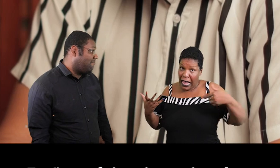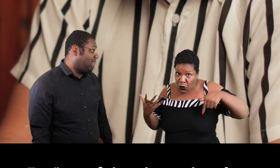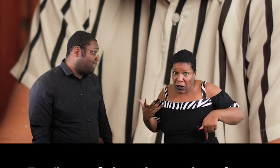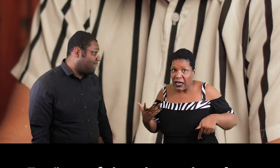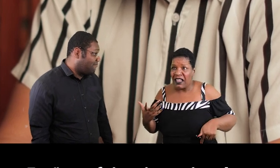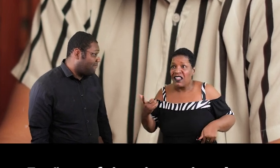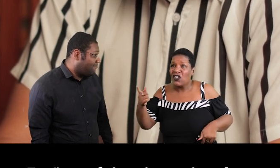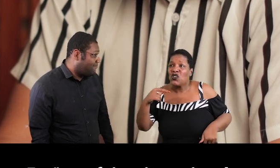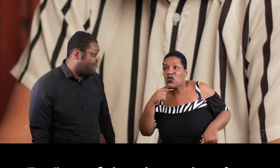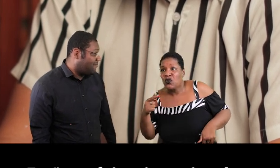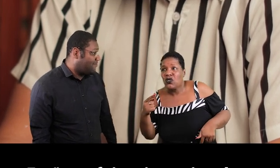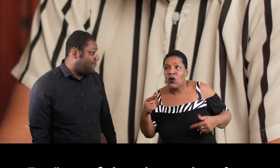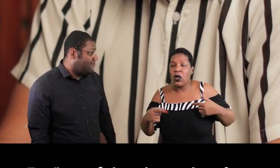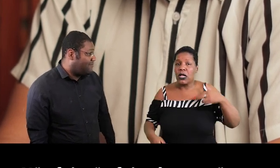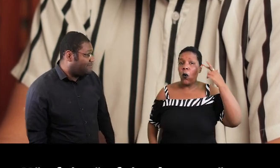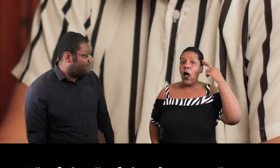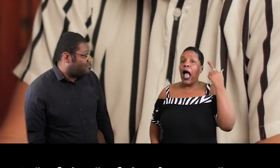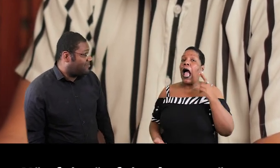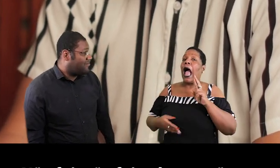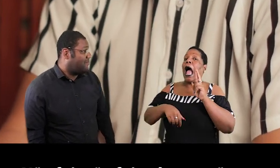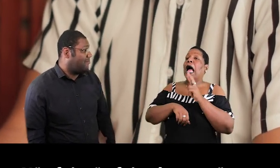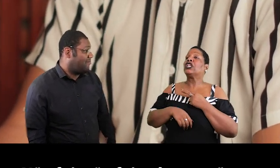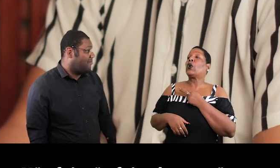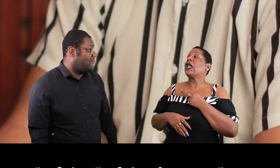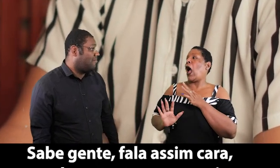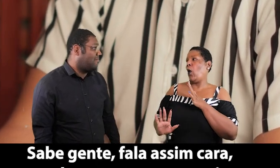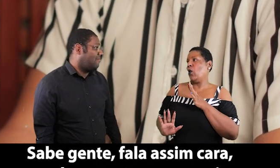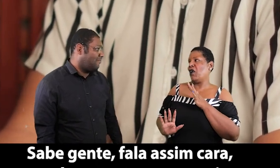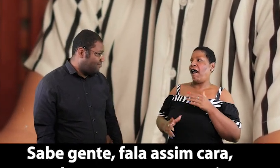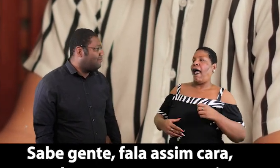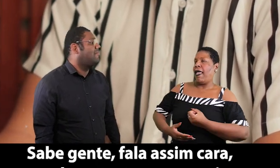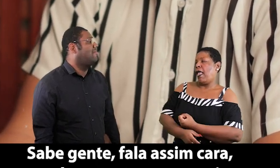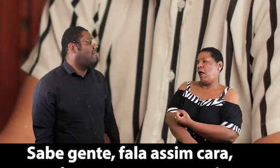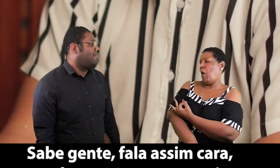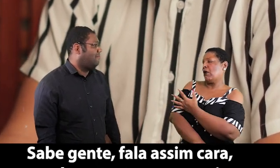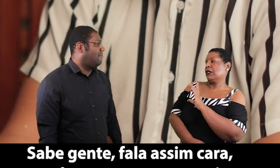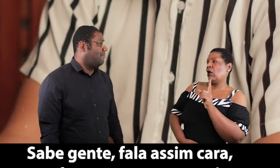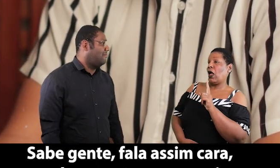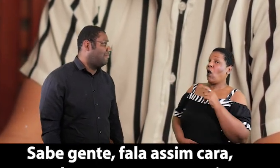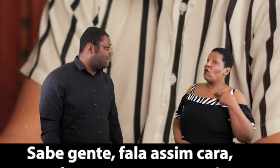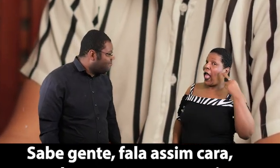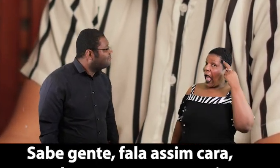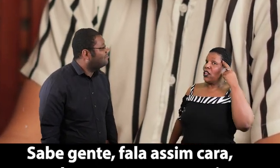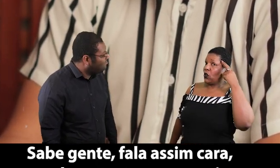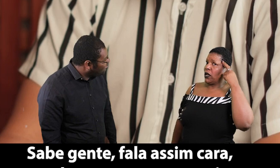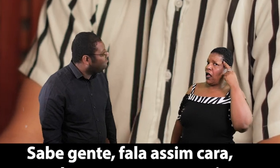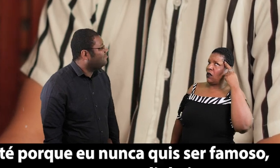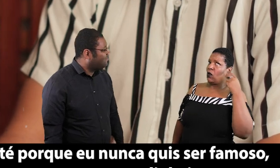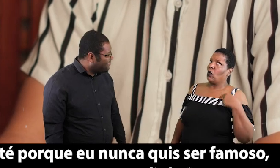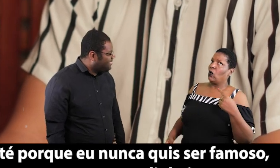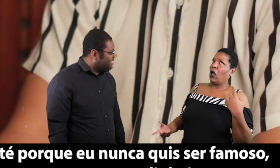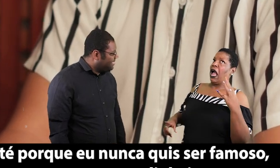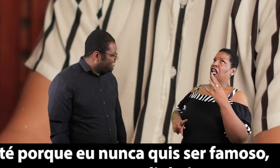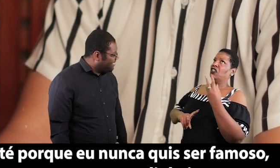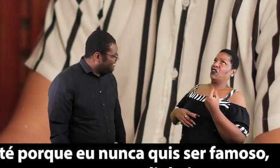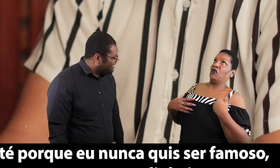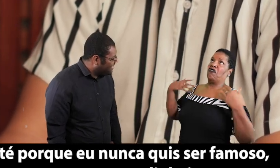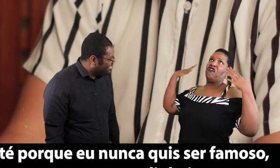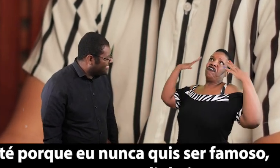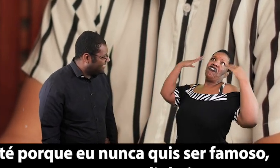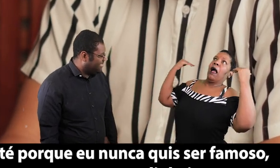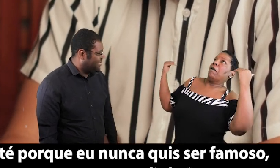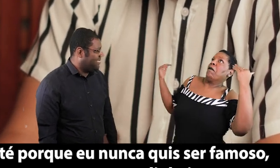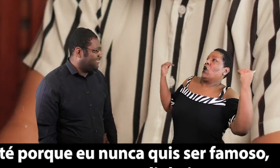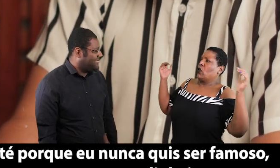Então eu fui muito racional, não fui pela emoção, sabe? De falar assim, cara, eu tenho que tocar com artista. Uhum. Até porque eu nunca quis ser